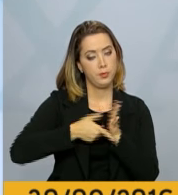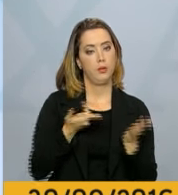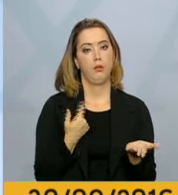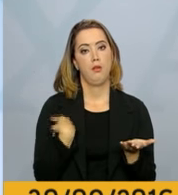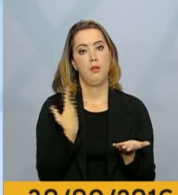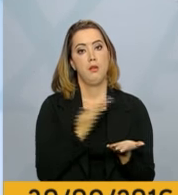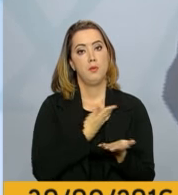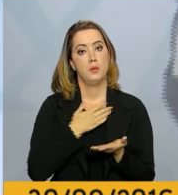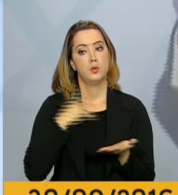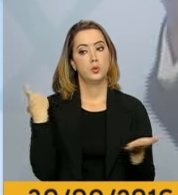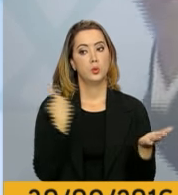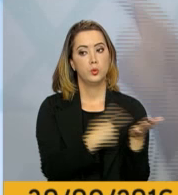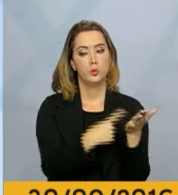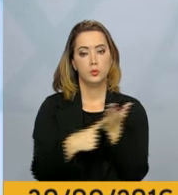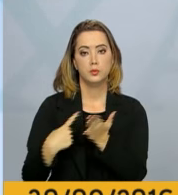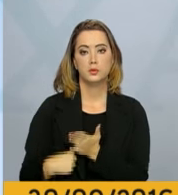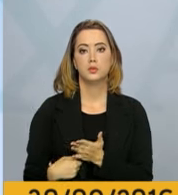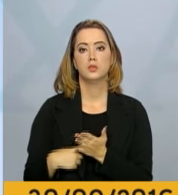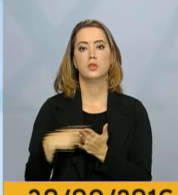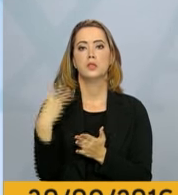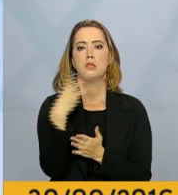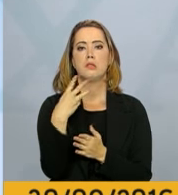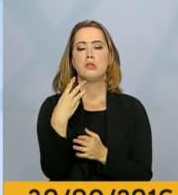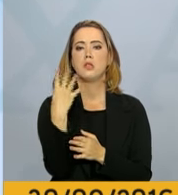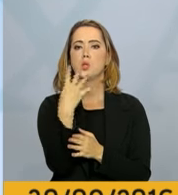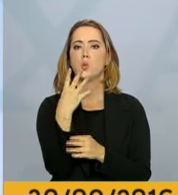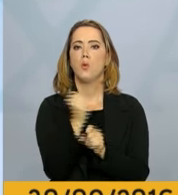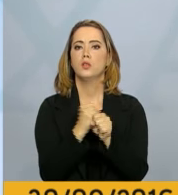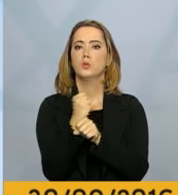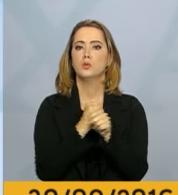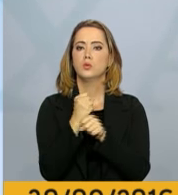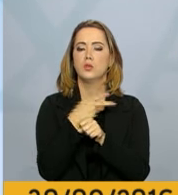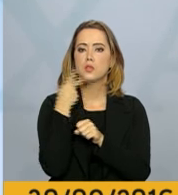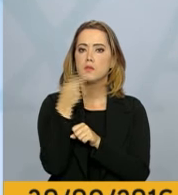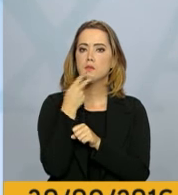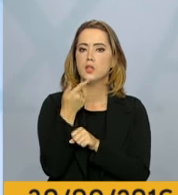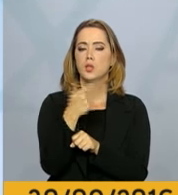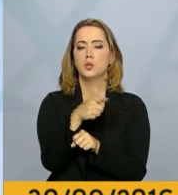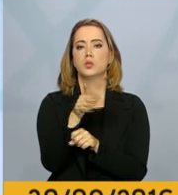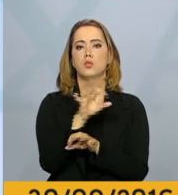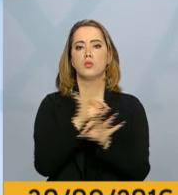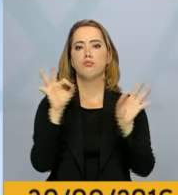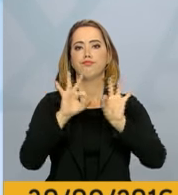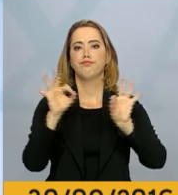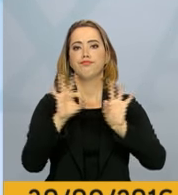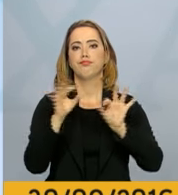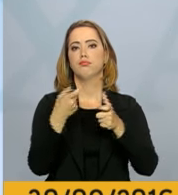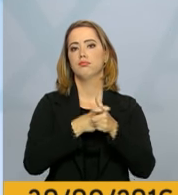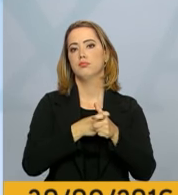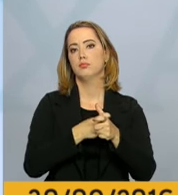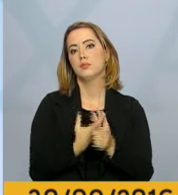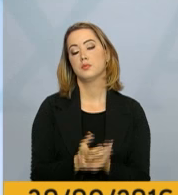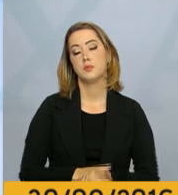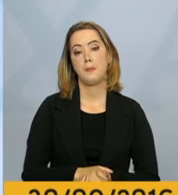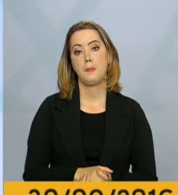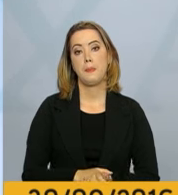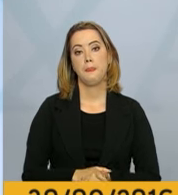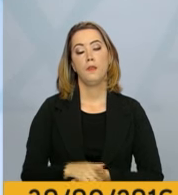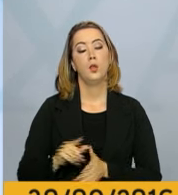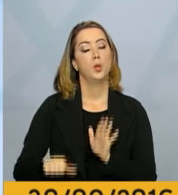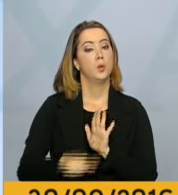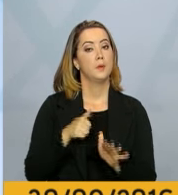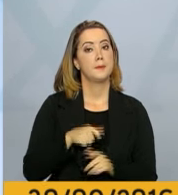tarefa que nos permite, daqui a 3, 4 anos, e olha, não temos mais déficit no nosso país. Portanto, nossa